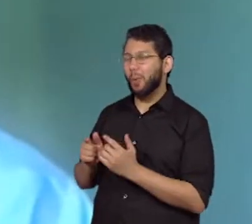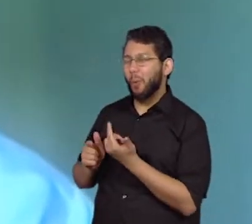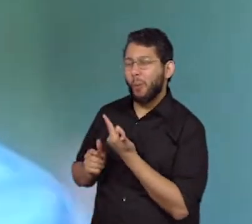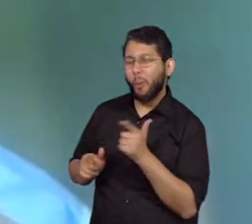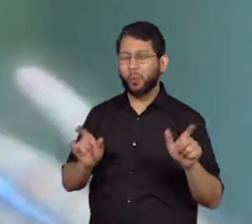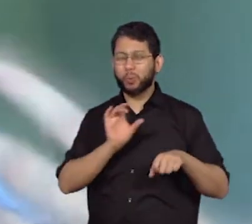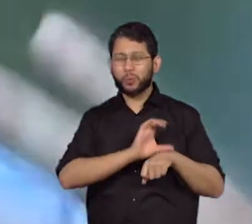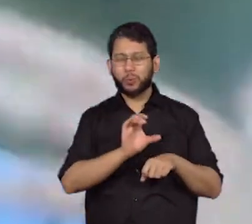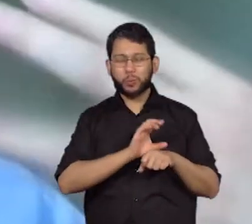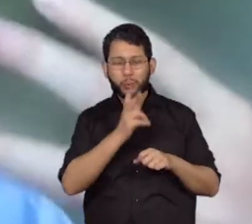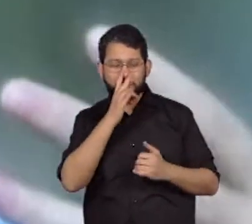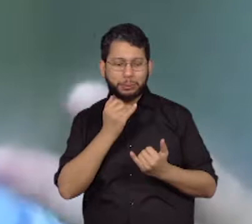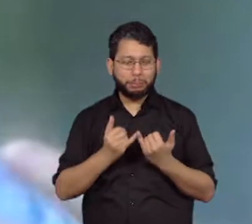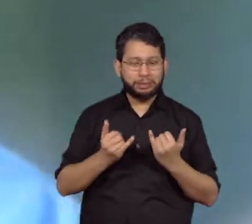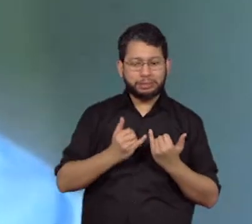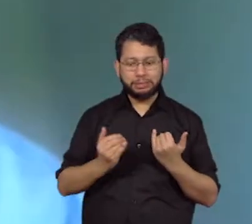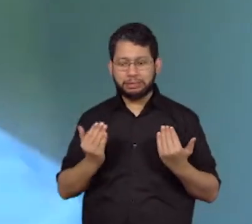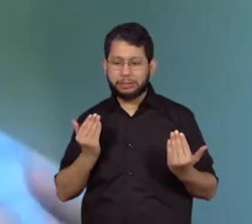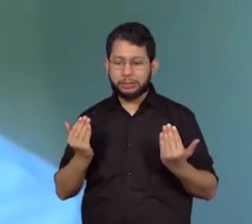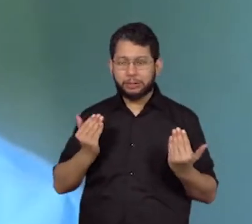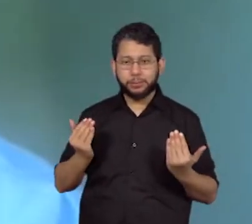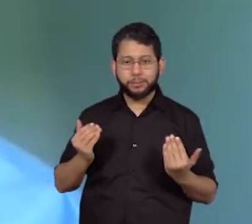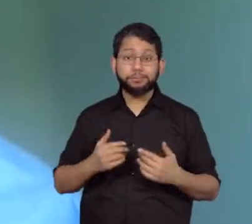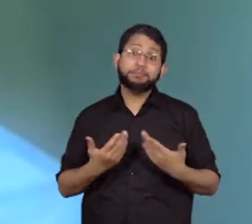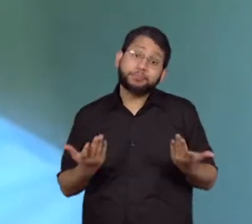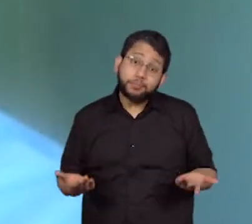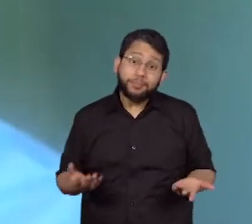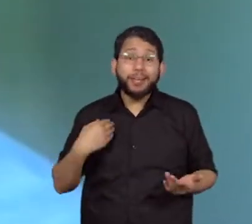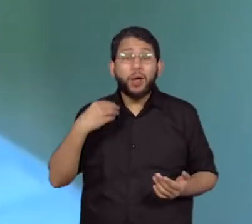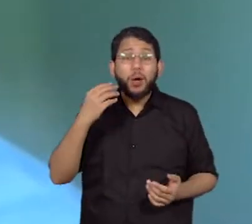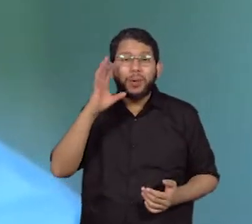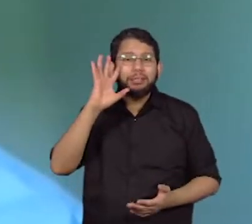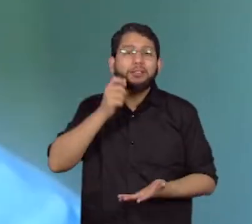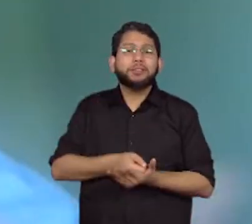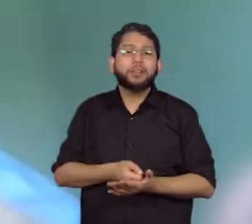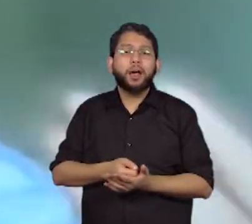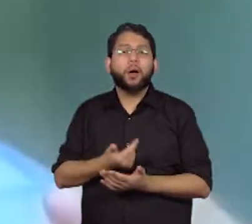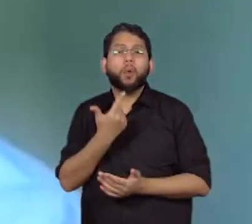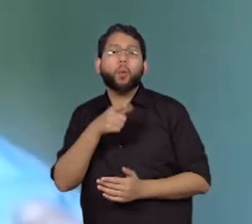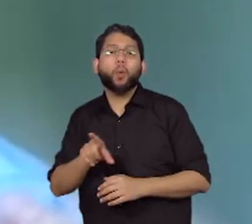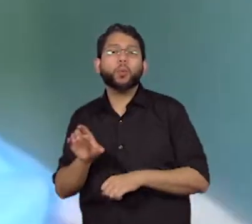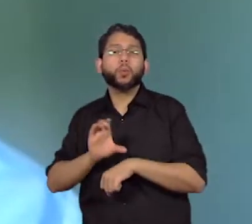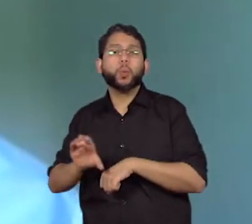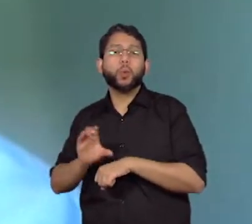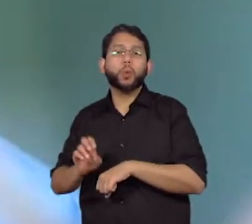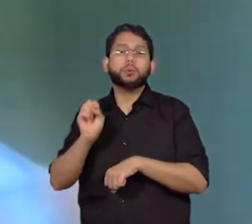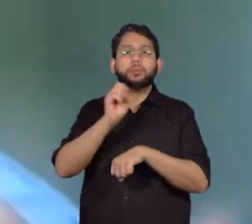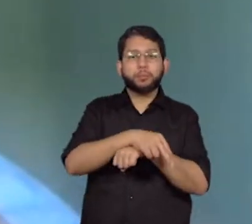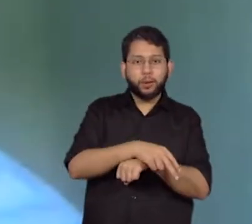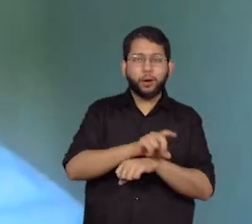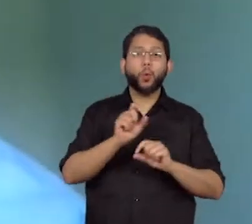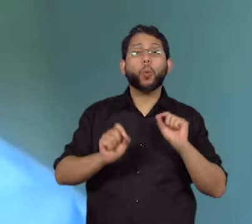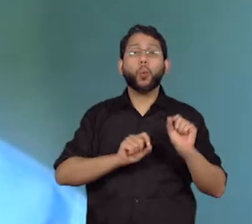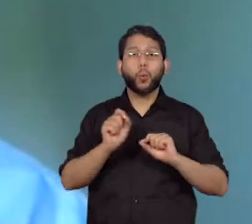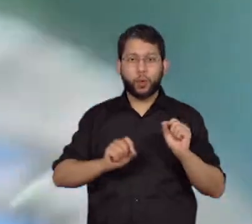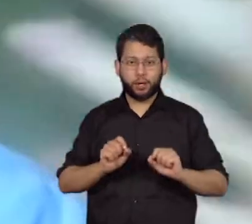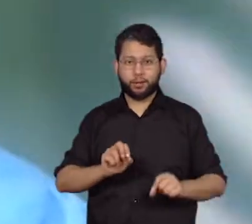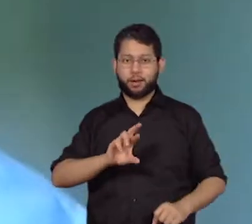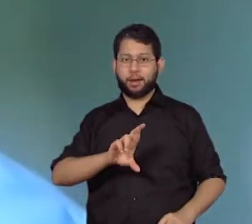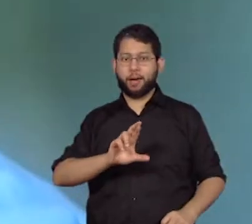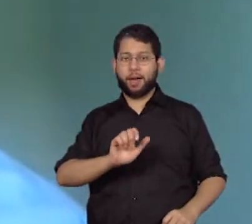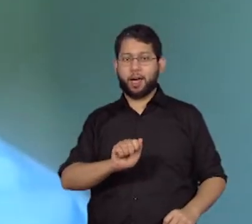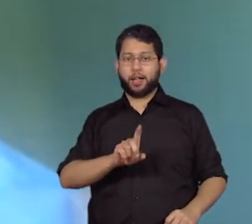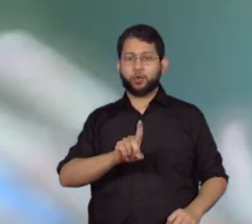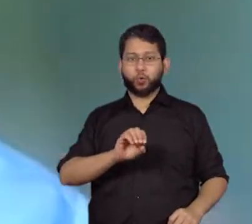integral. Aí eu descobri um curso chamado Rádio e TV. E no Rádio e TV tinha a parte técnica, transmissão